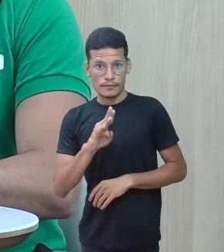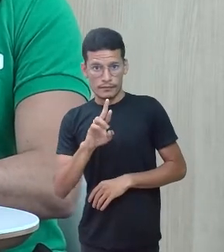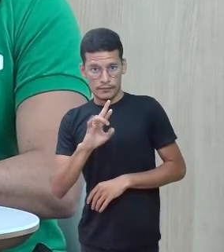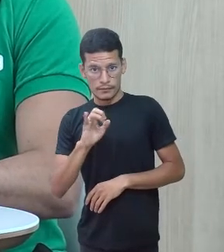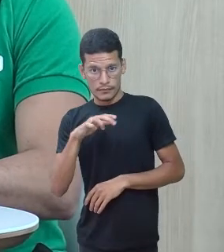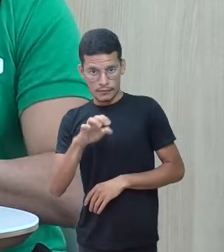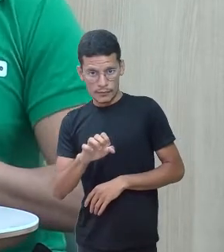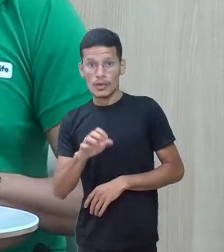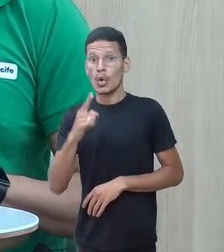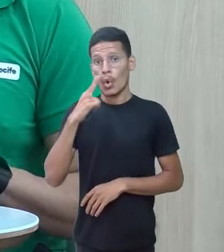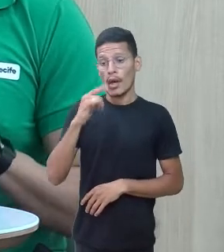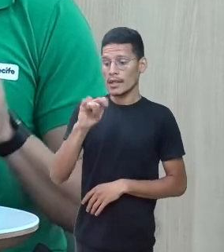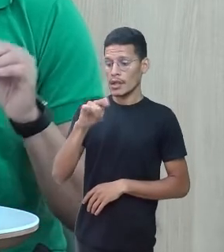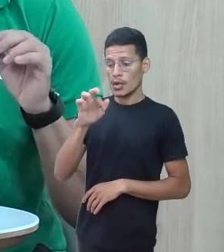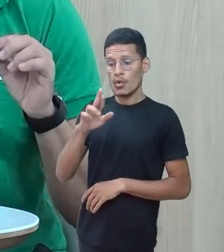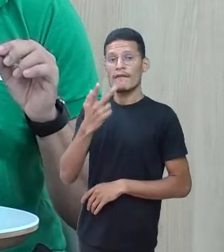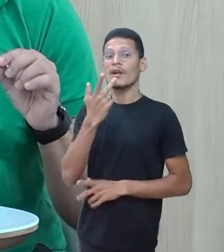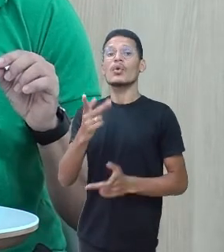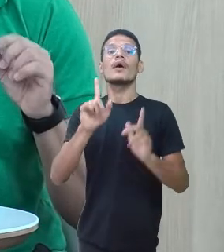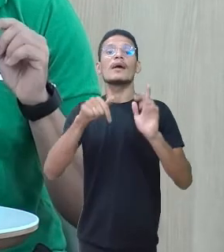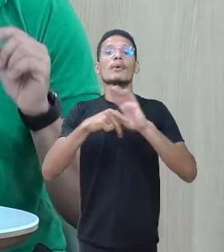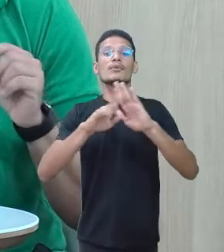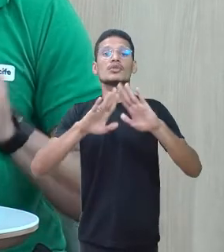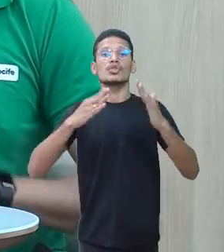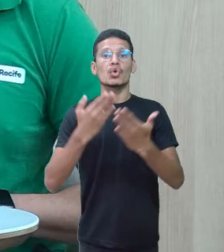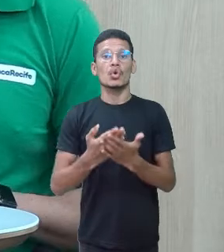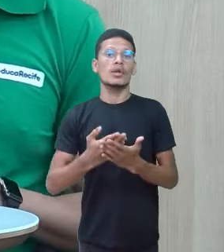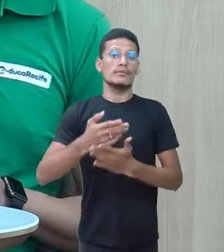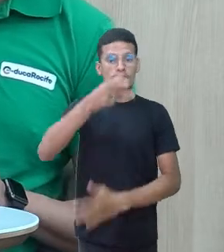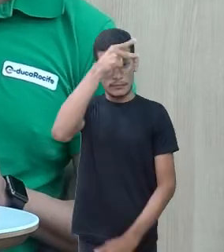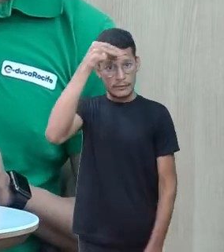Briane. O Igor disse que é da Escola Municipal